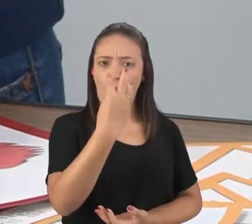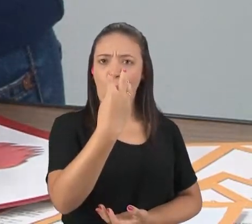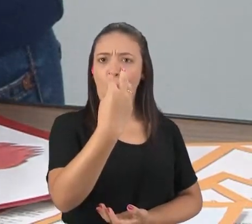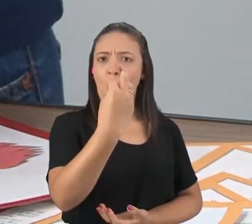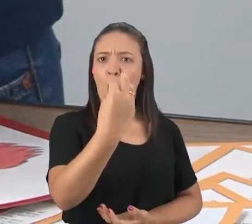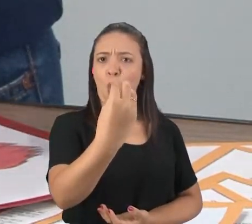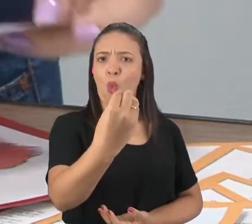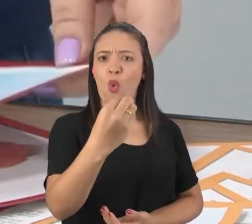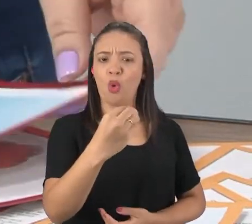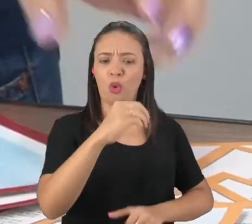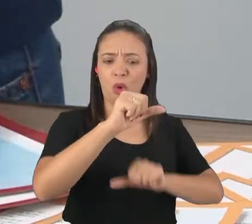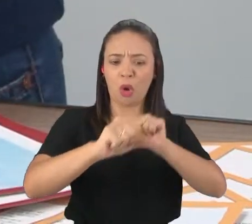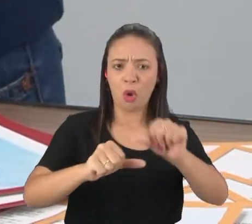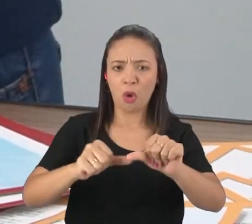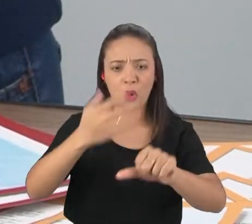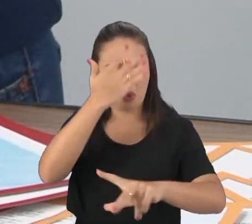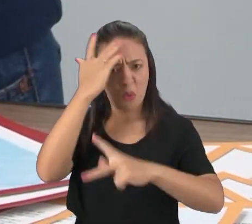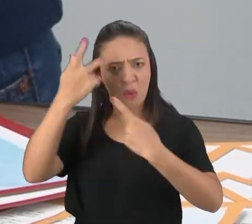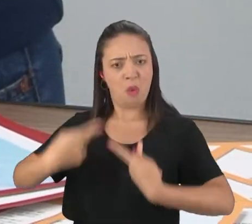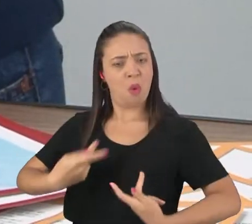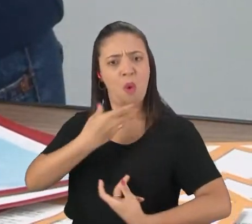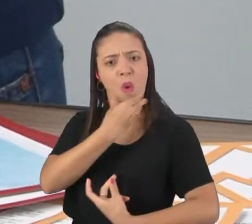homem.